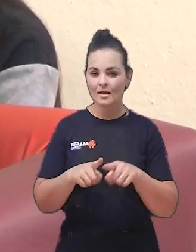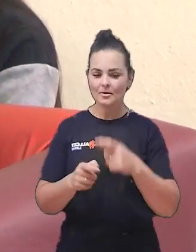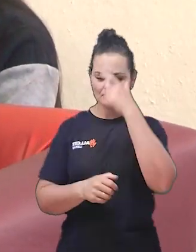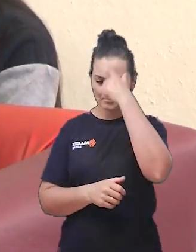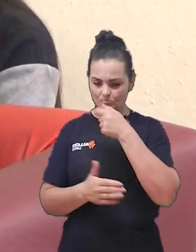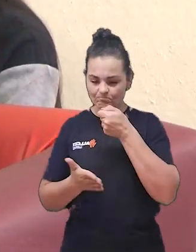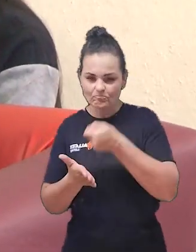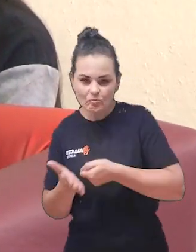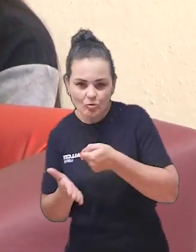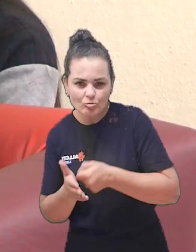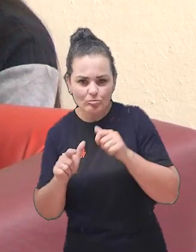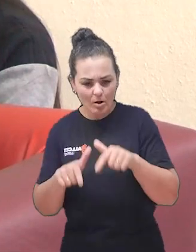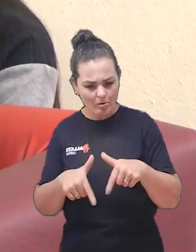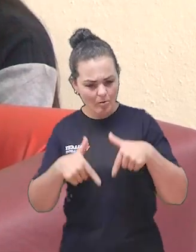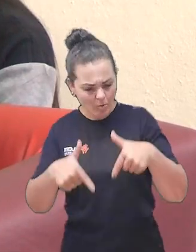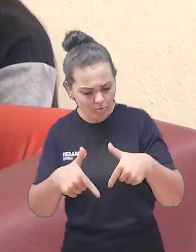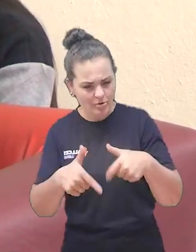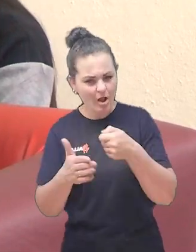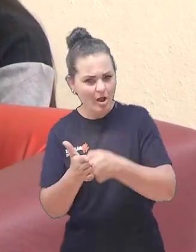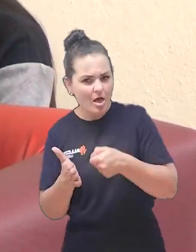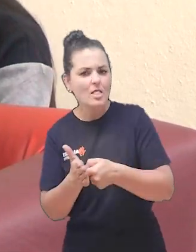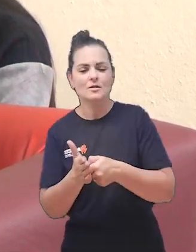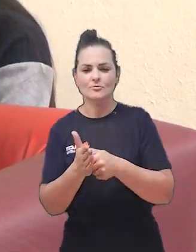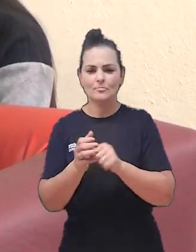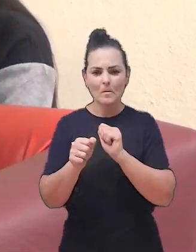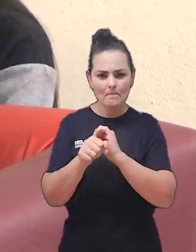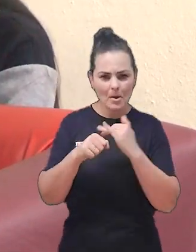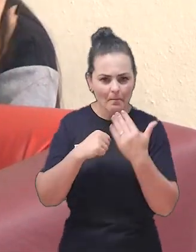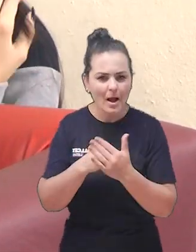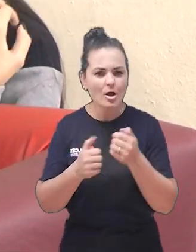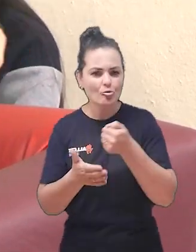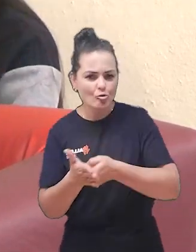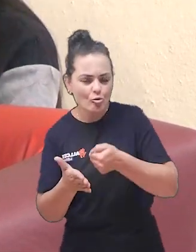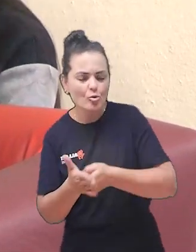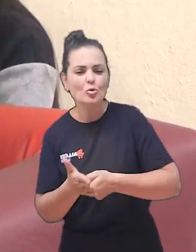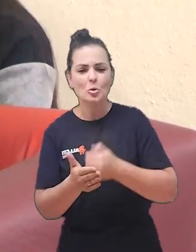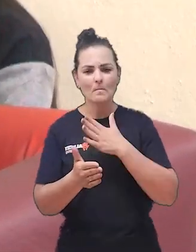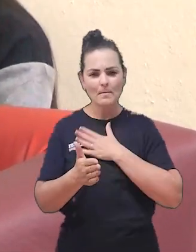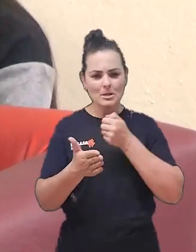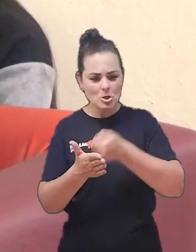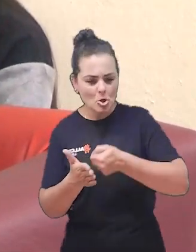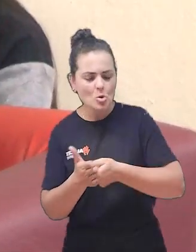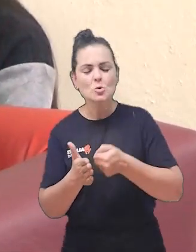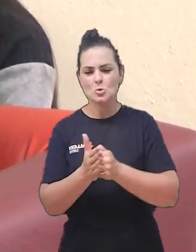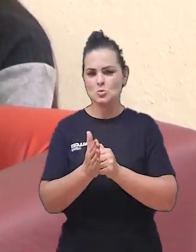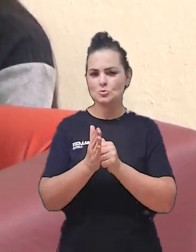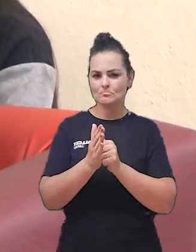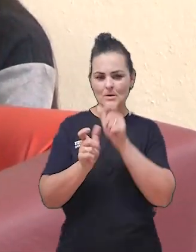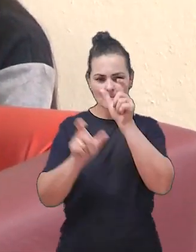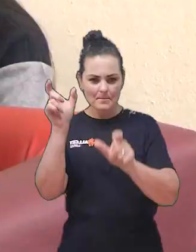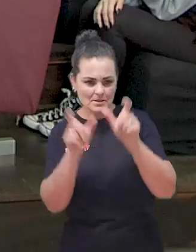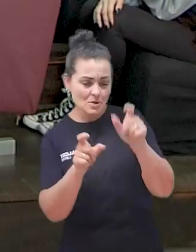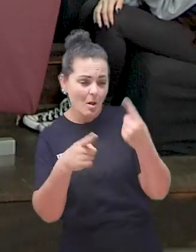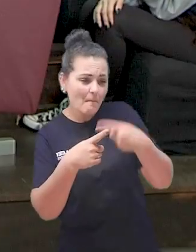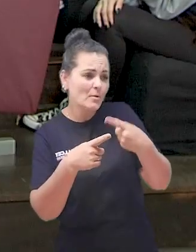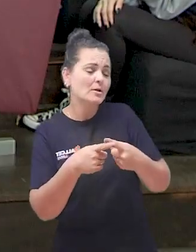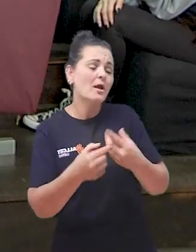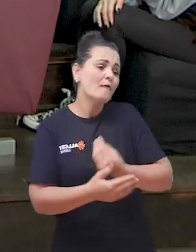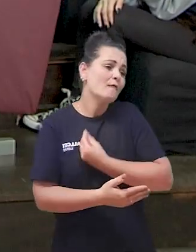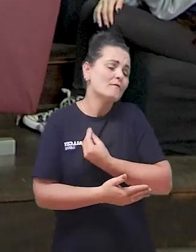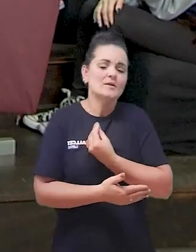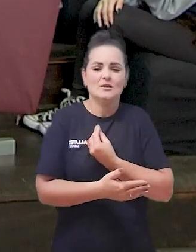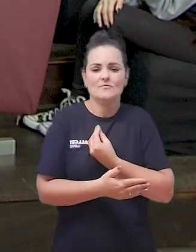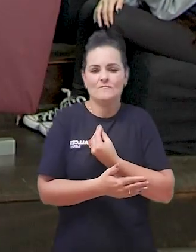pelas pessoas. Porque as pessoas vivem na cidade, as pessoas vivem no bairro e as pessoas vivem lá no interior. A